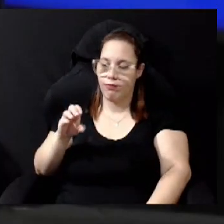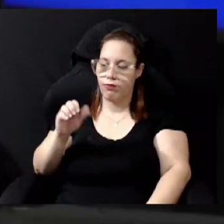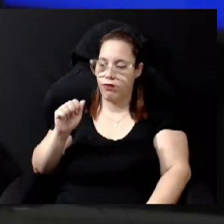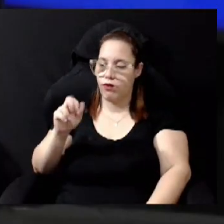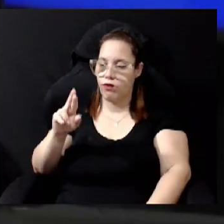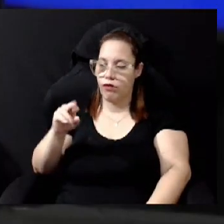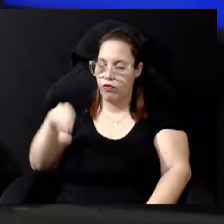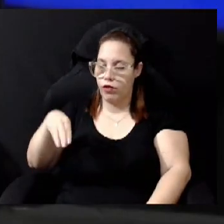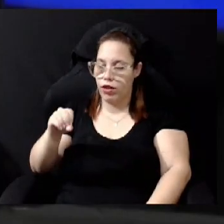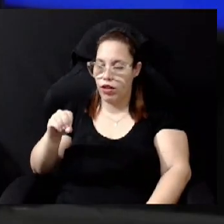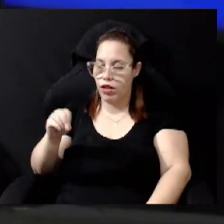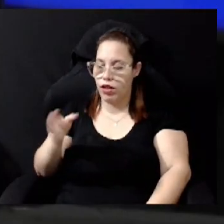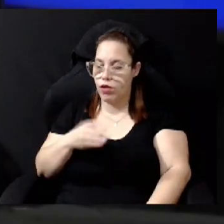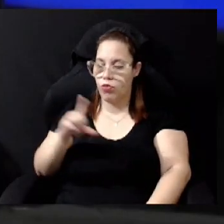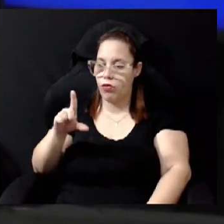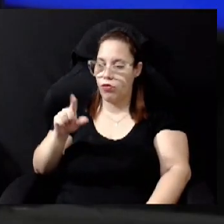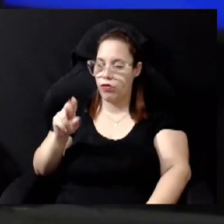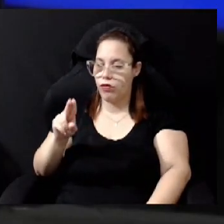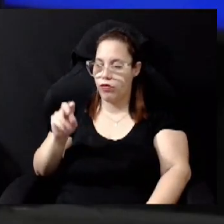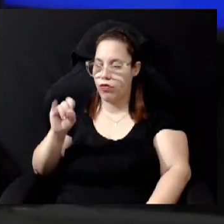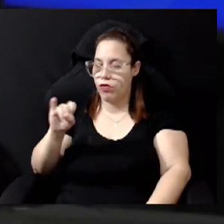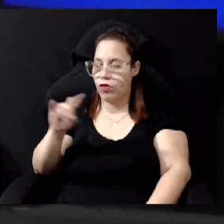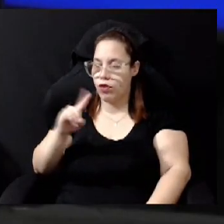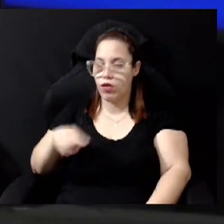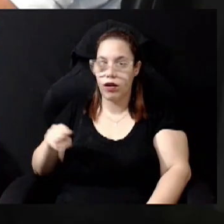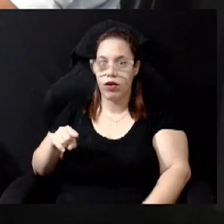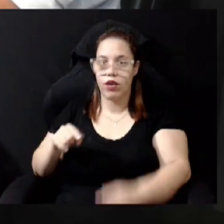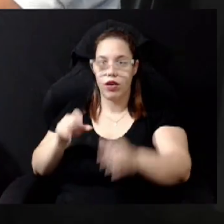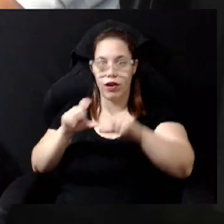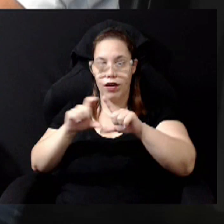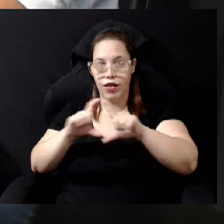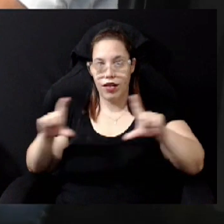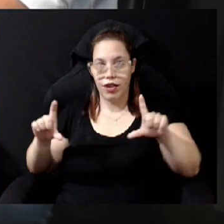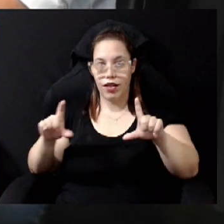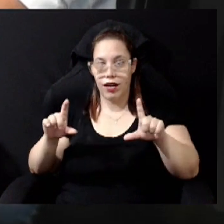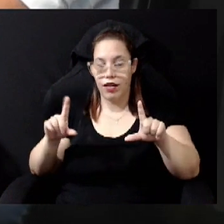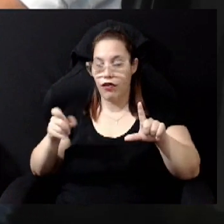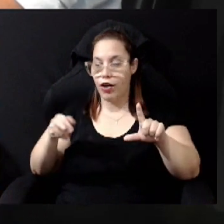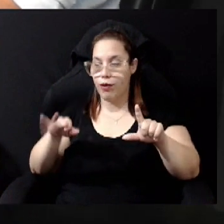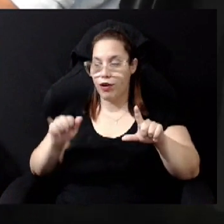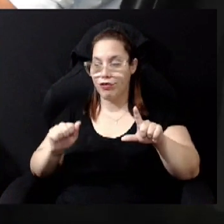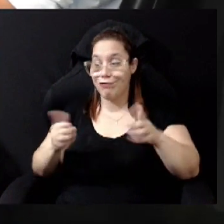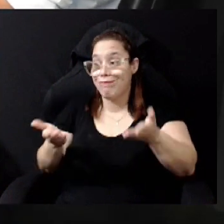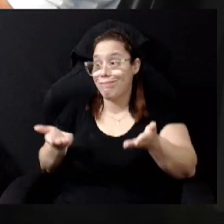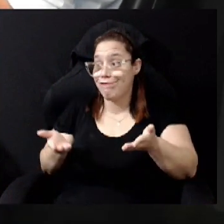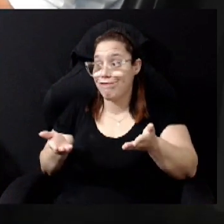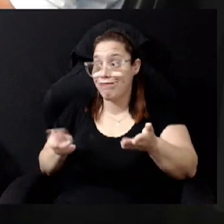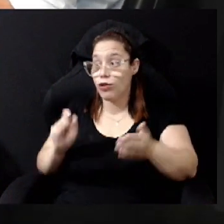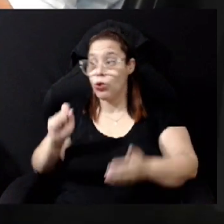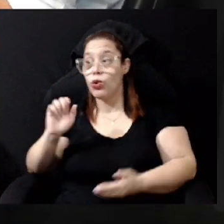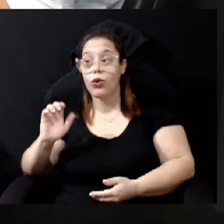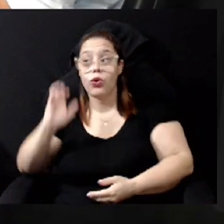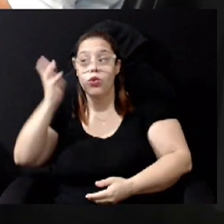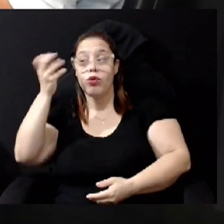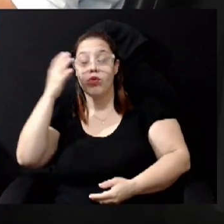antes a gente escrevia que é Carmo da Farmácia. A farmácia, o que aconteceu? Quando eu me tornei vereador, eu achei que eu conseguia